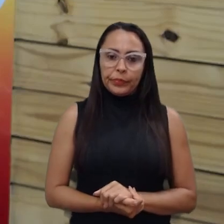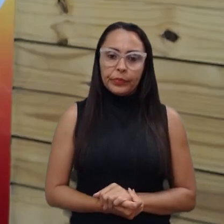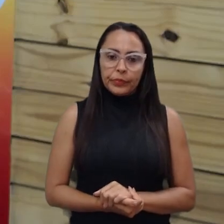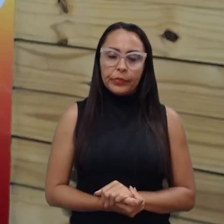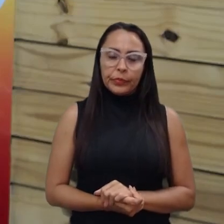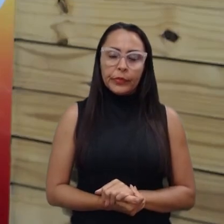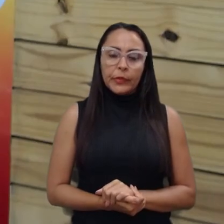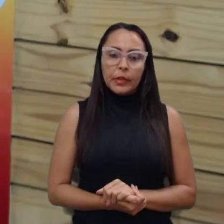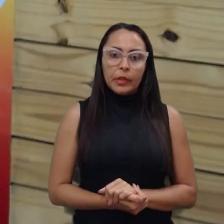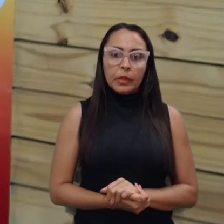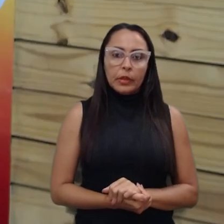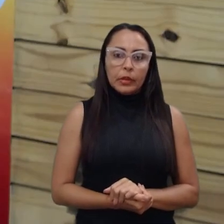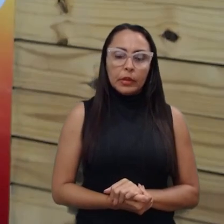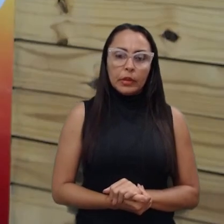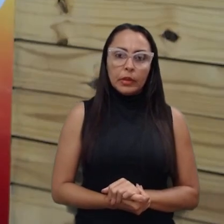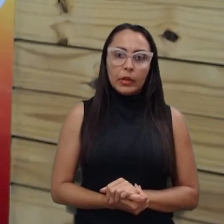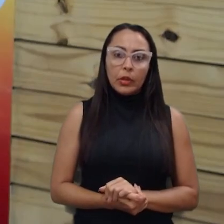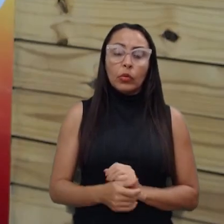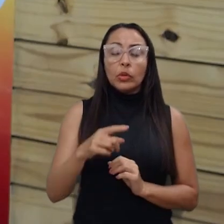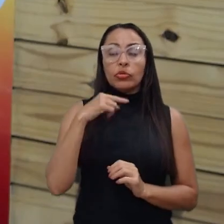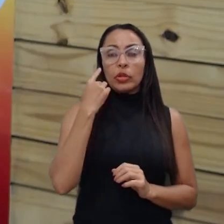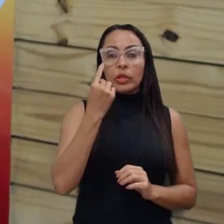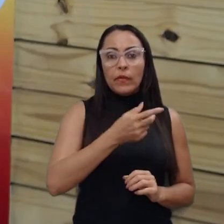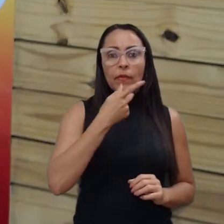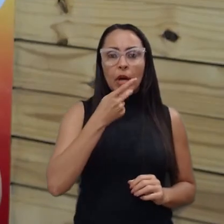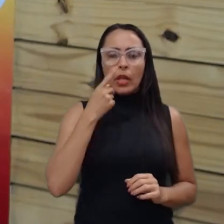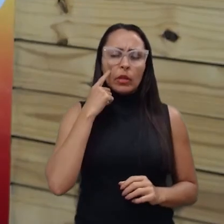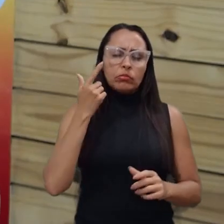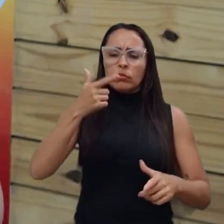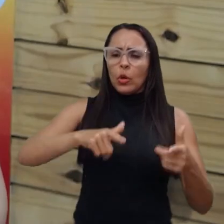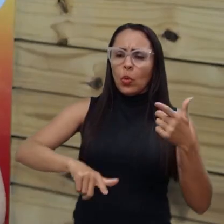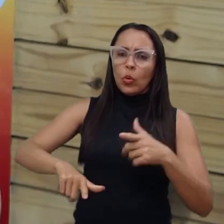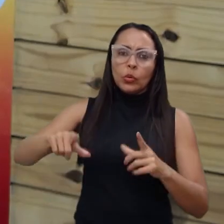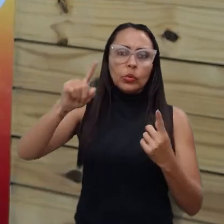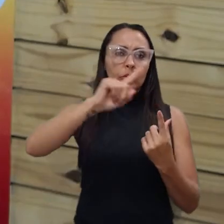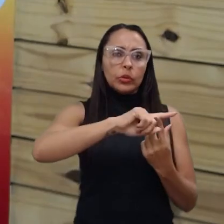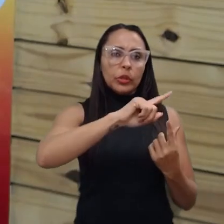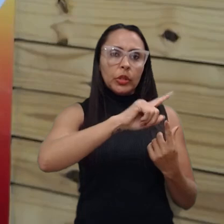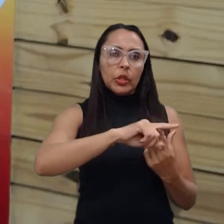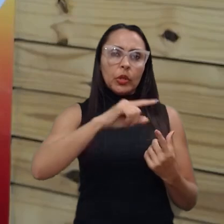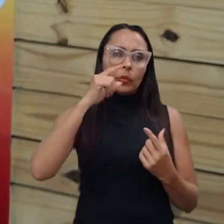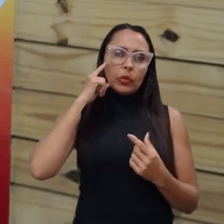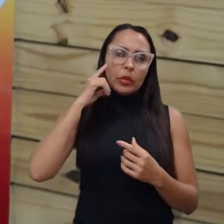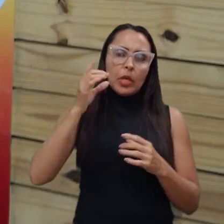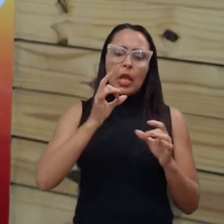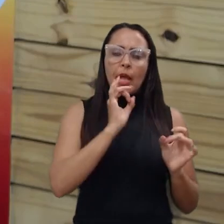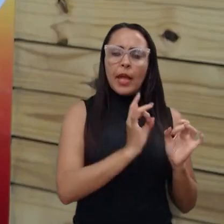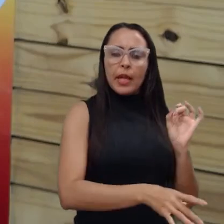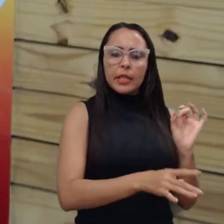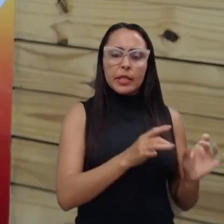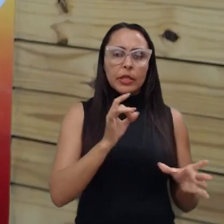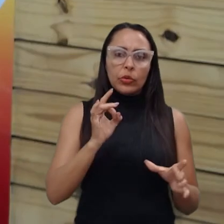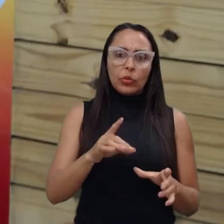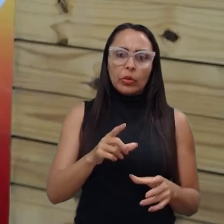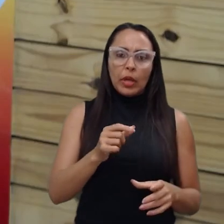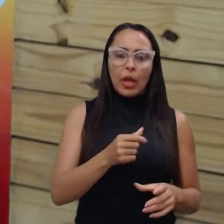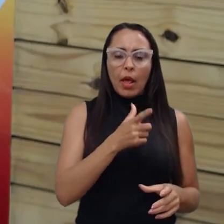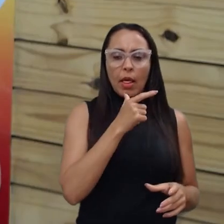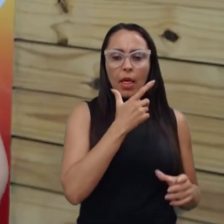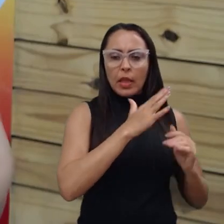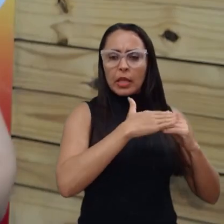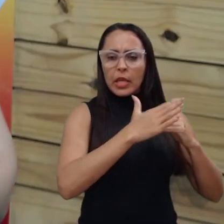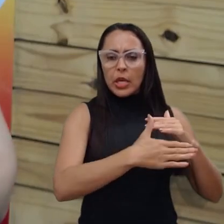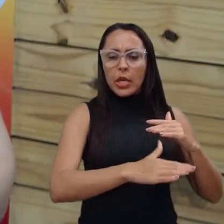são efluentes, né? Quando a gente fala de outros tipos de resíduos que sejam líquidos, porque você pode ter